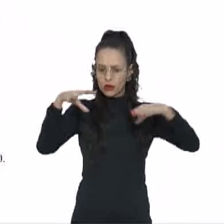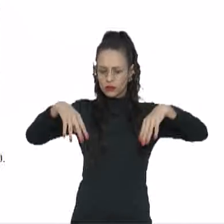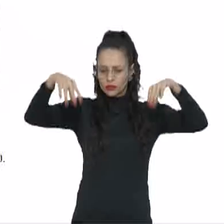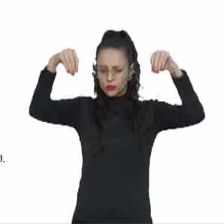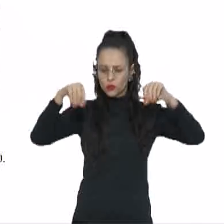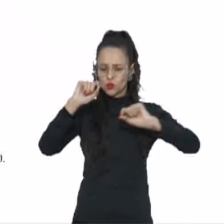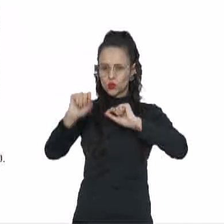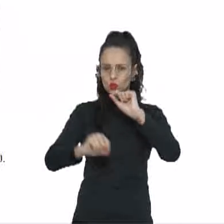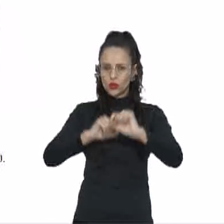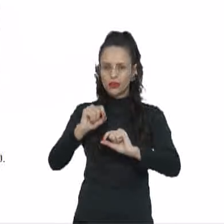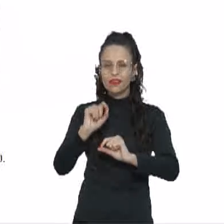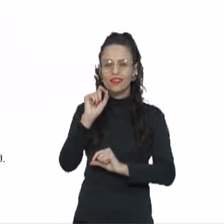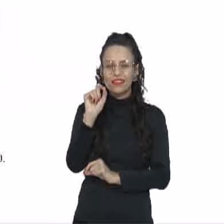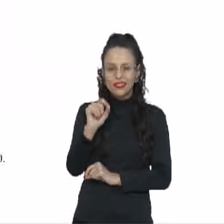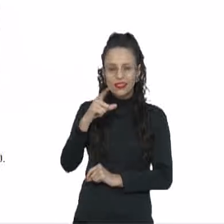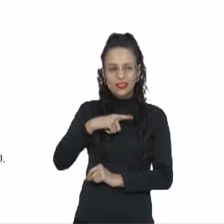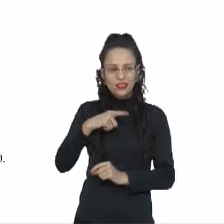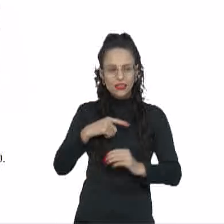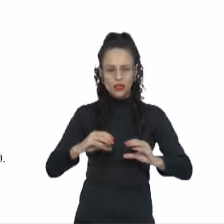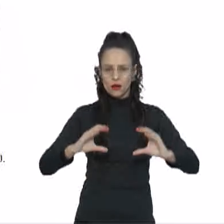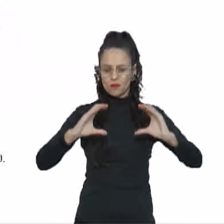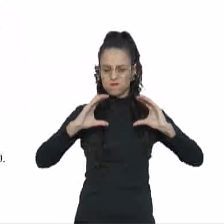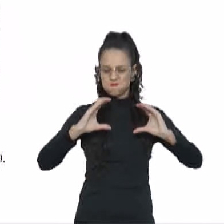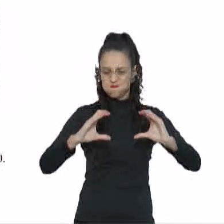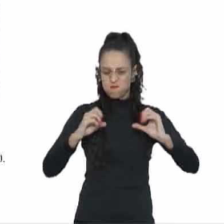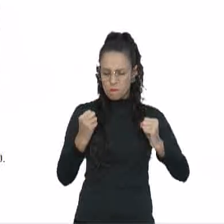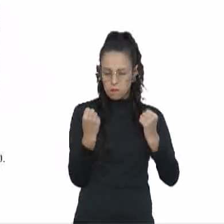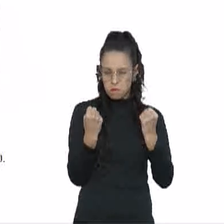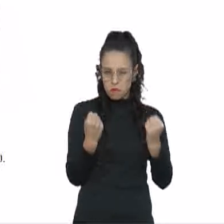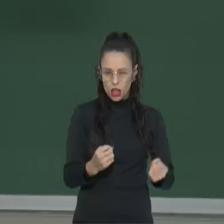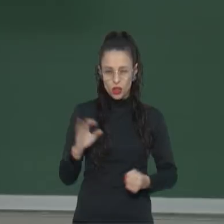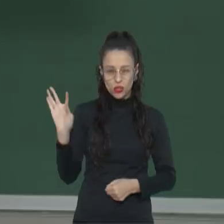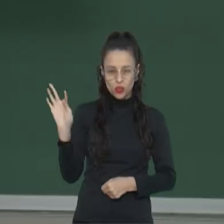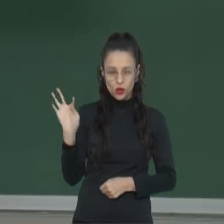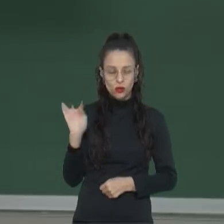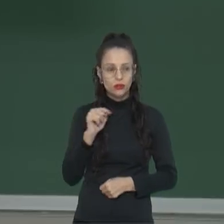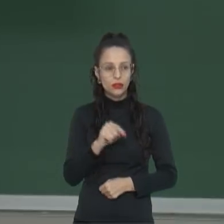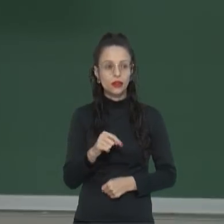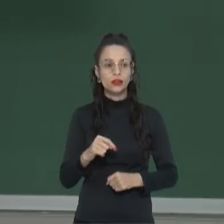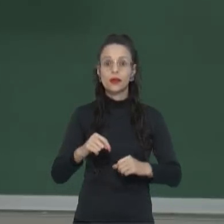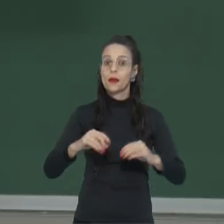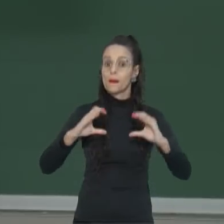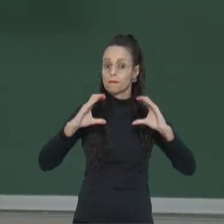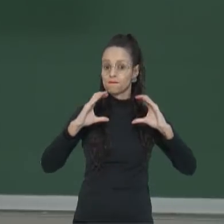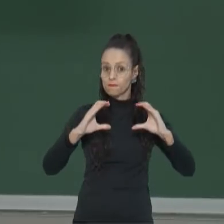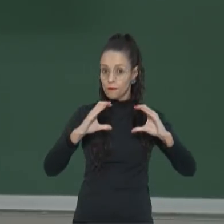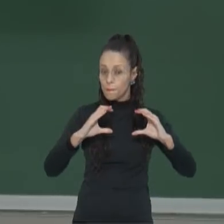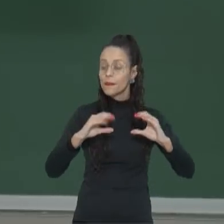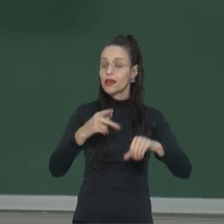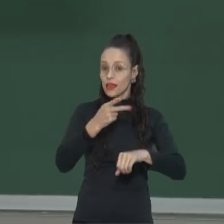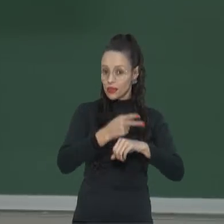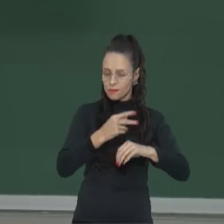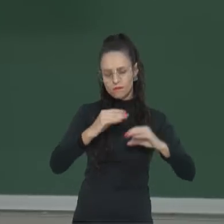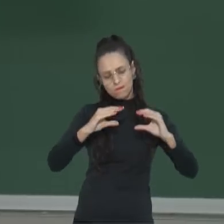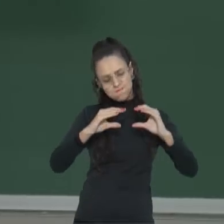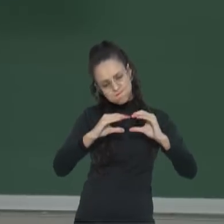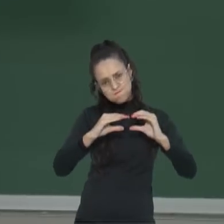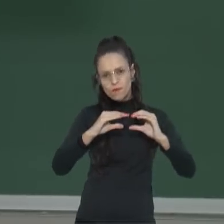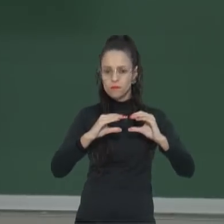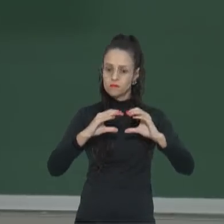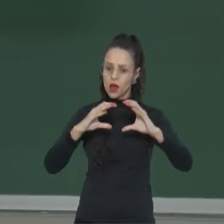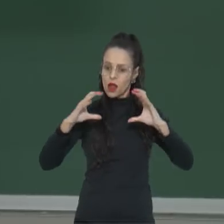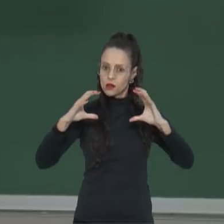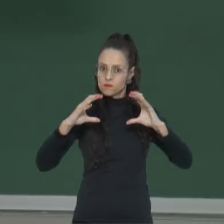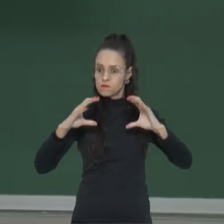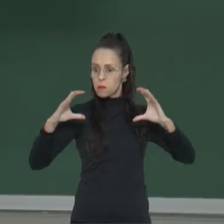em que grandes blocos pesando toneladas. Então, utilizavam pedras pequenas, pedras